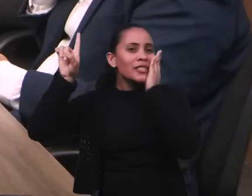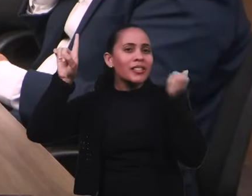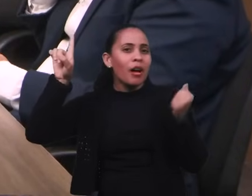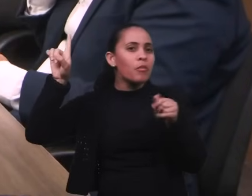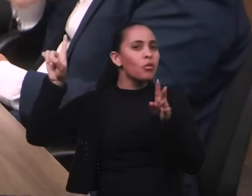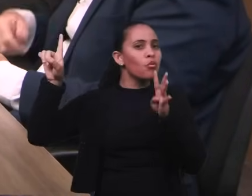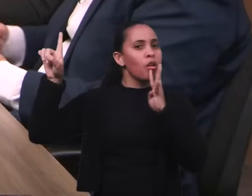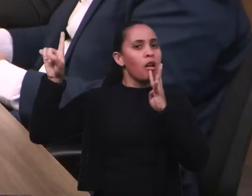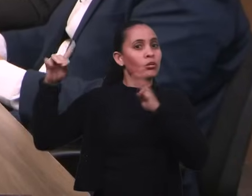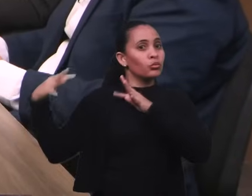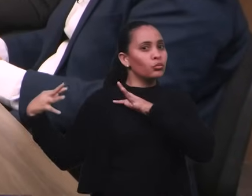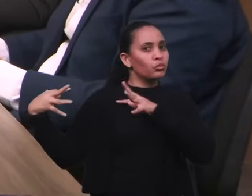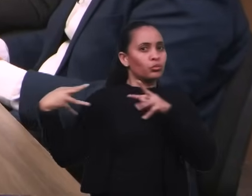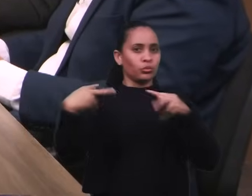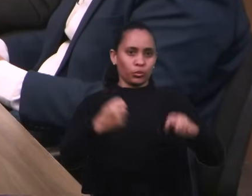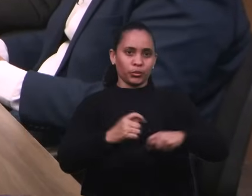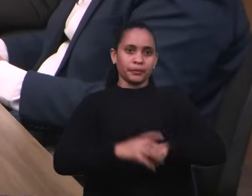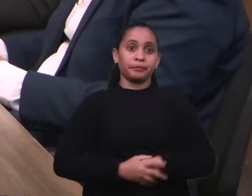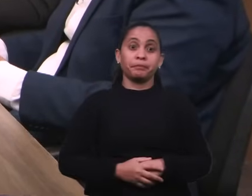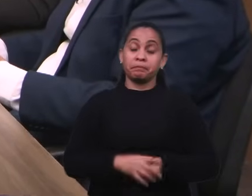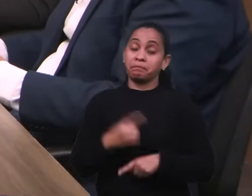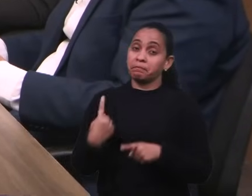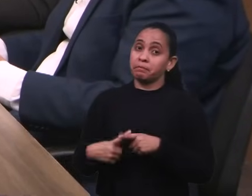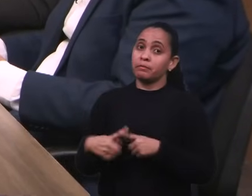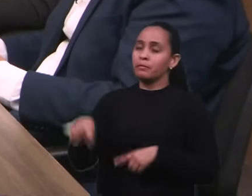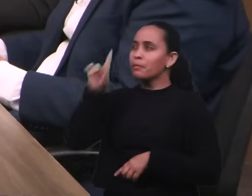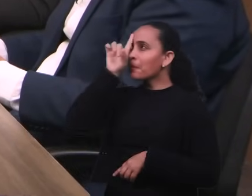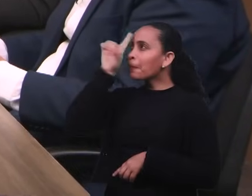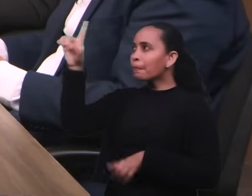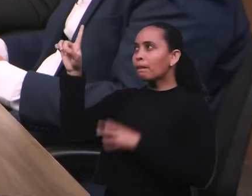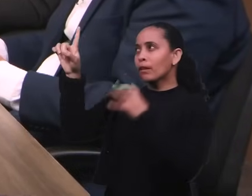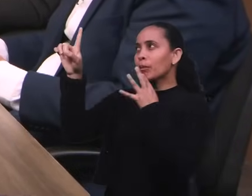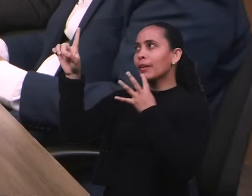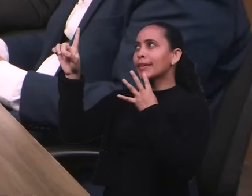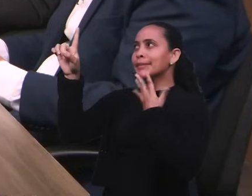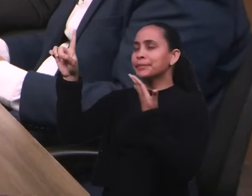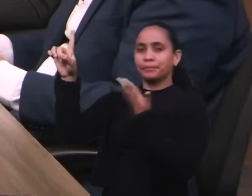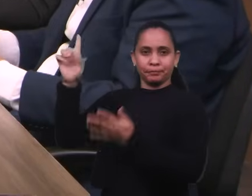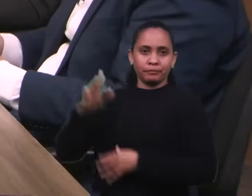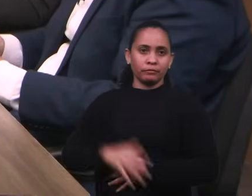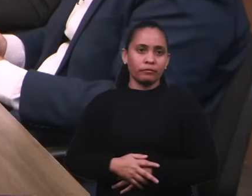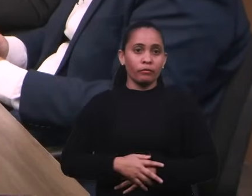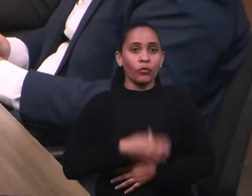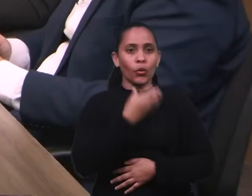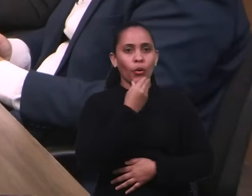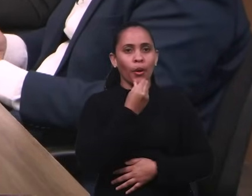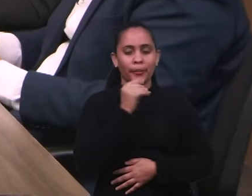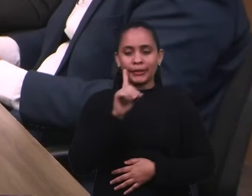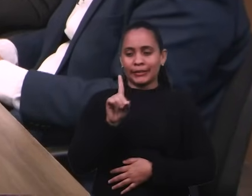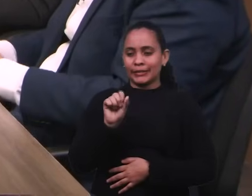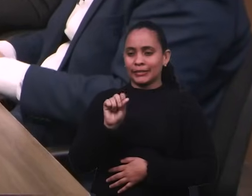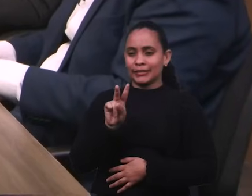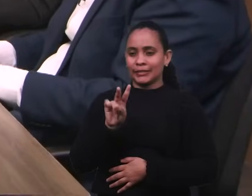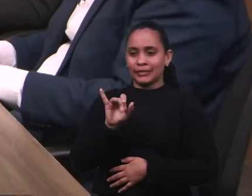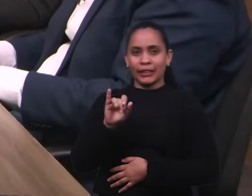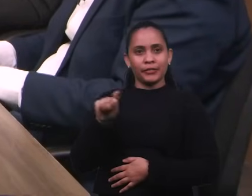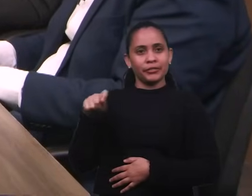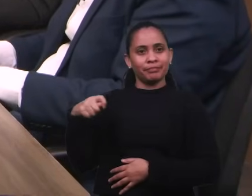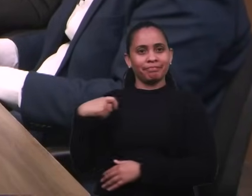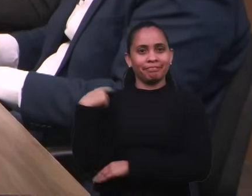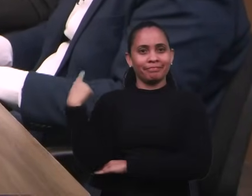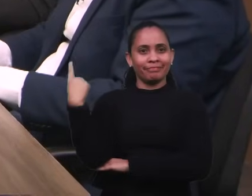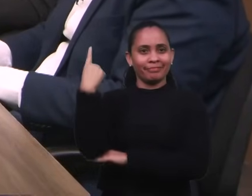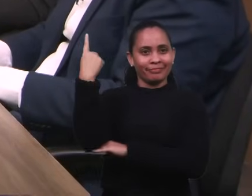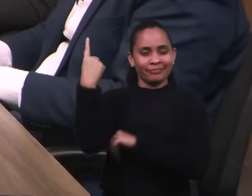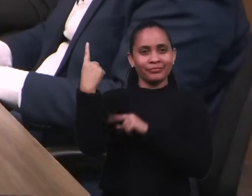como ele seria, porque Deus tudo conhece. Então Davi, ele vai falar a respeito de